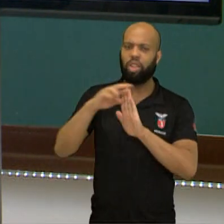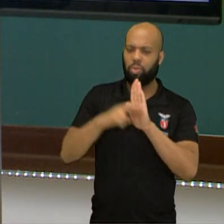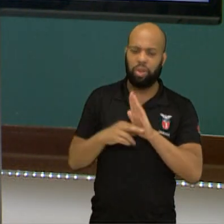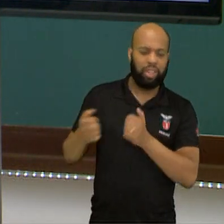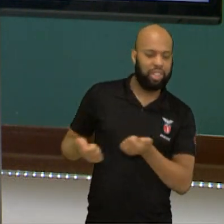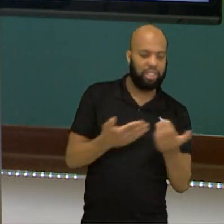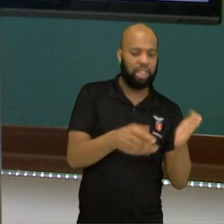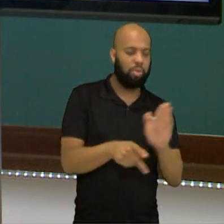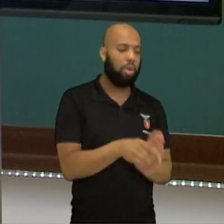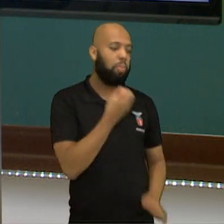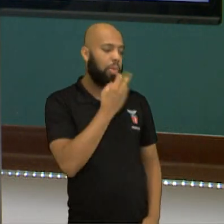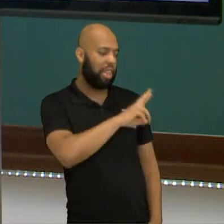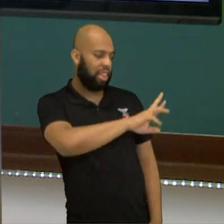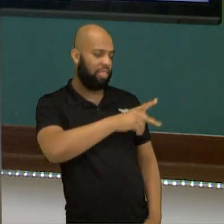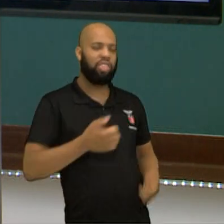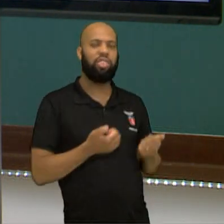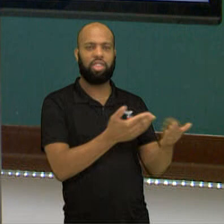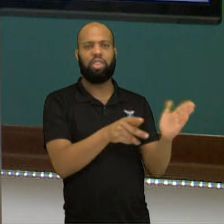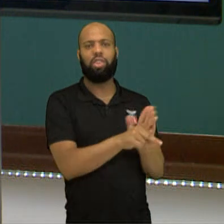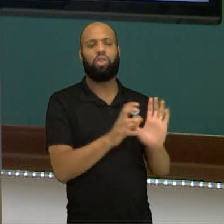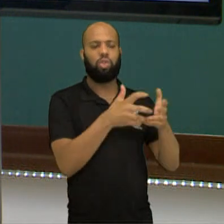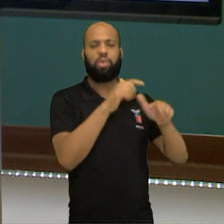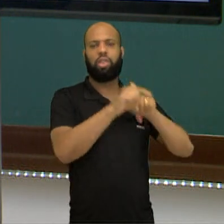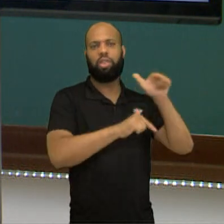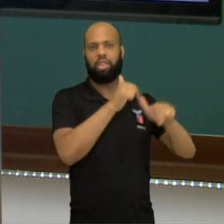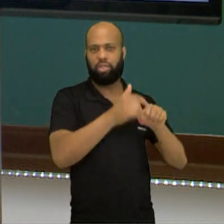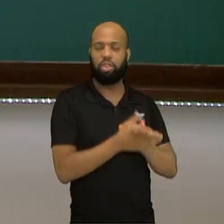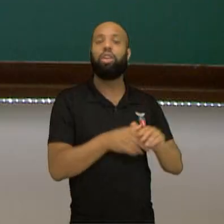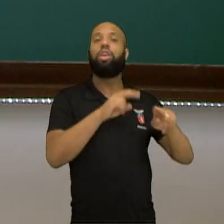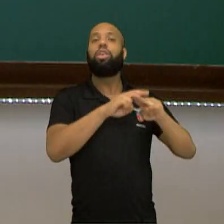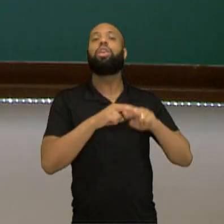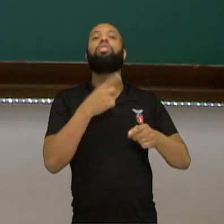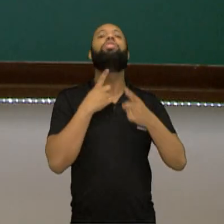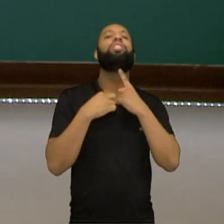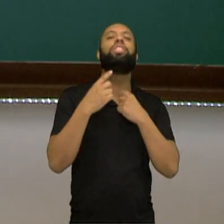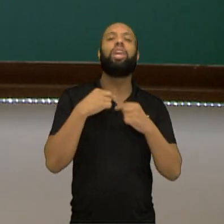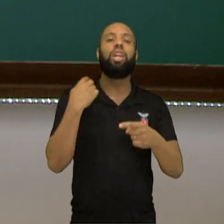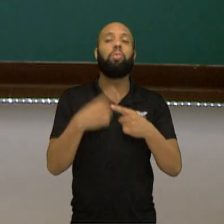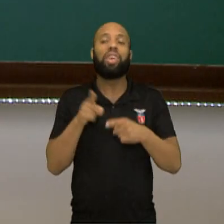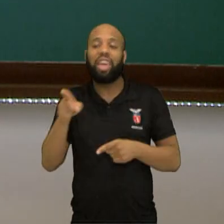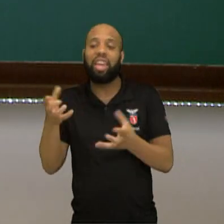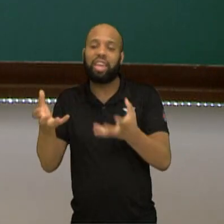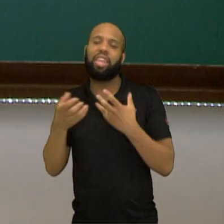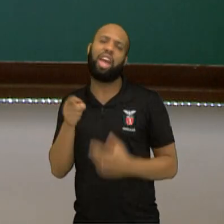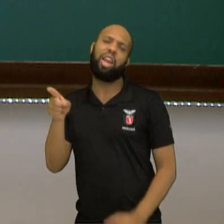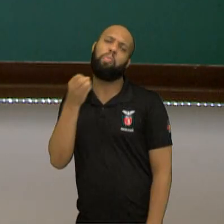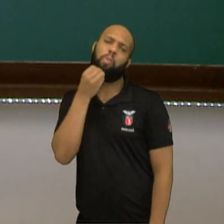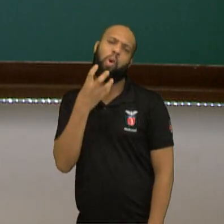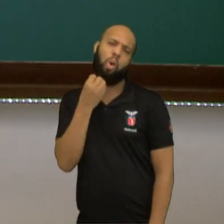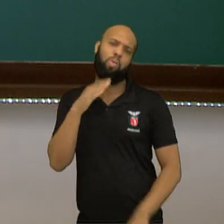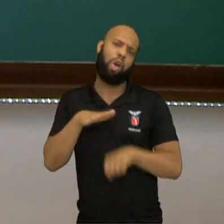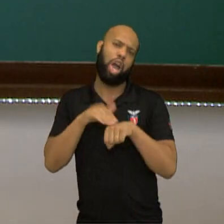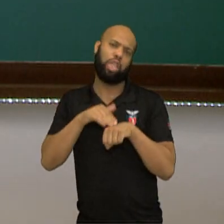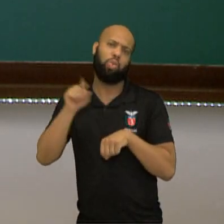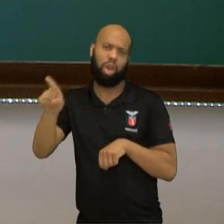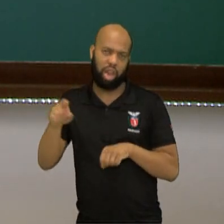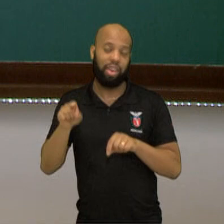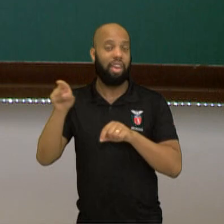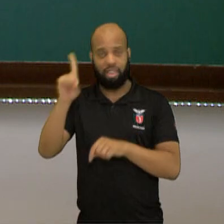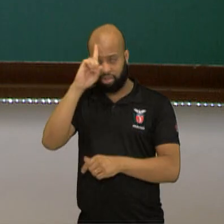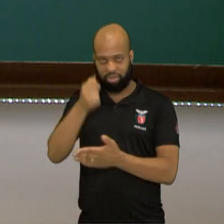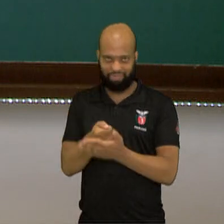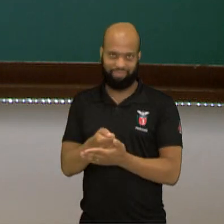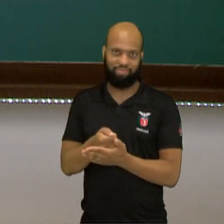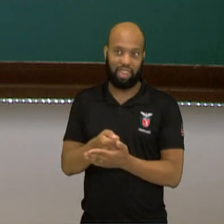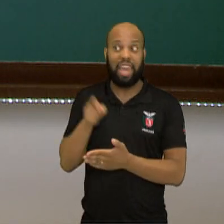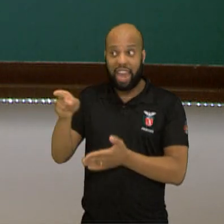dar aquele benefício trabalhista por vontade e por bondade do Getúlio. Ele teve a decisão